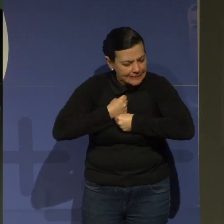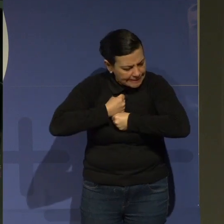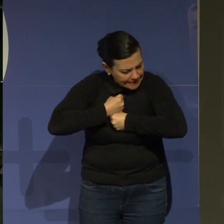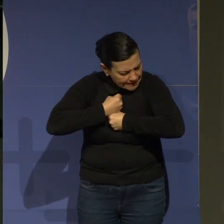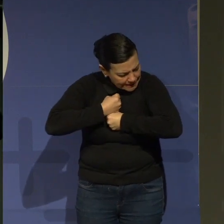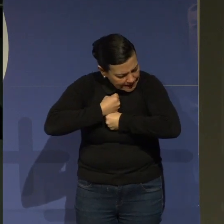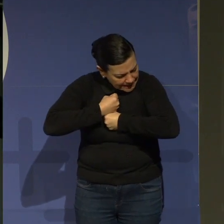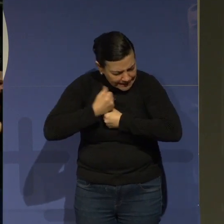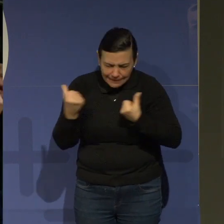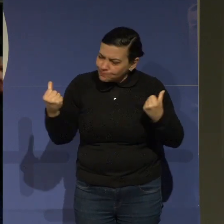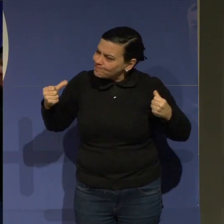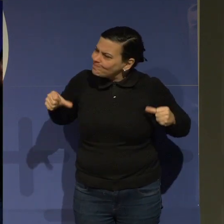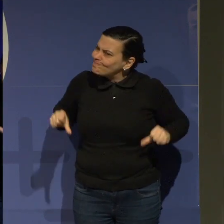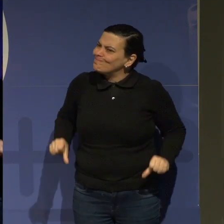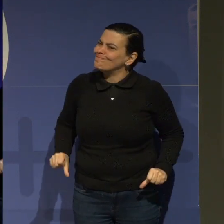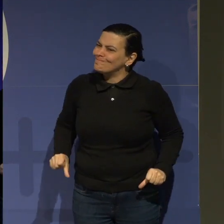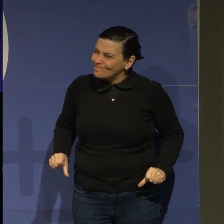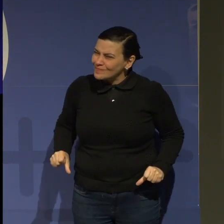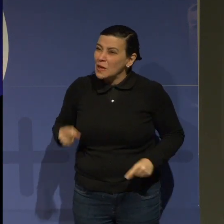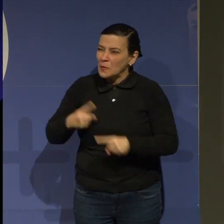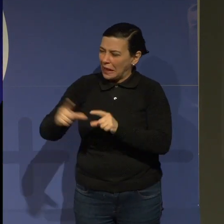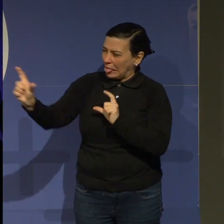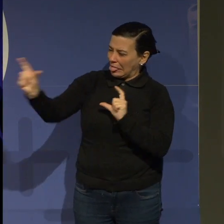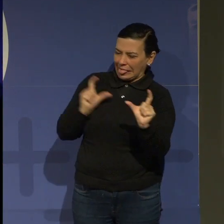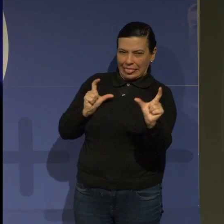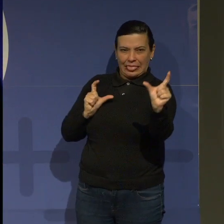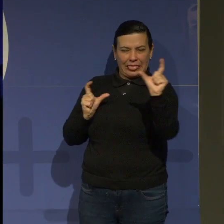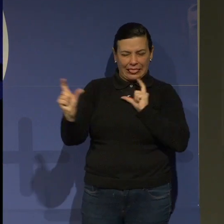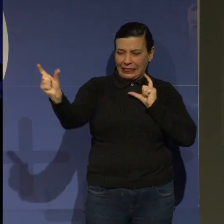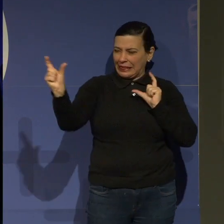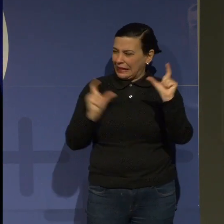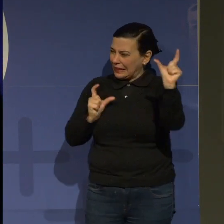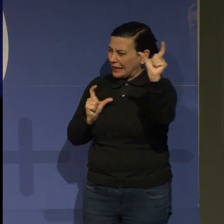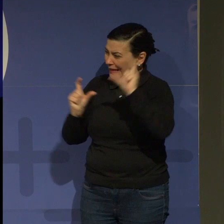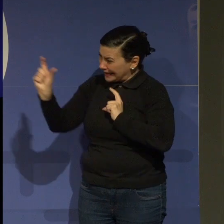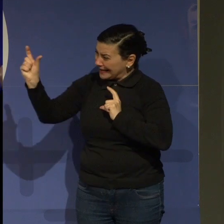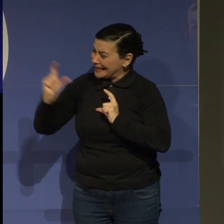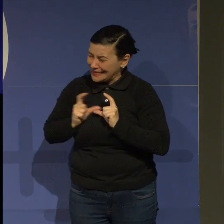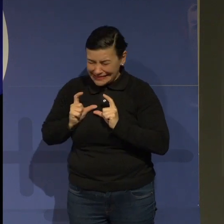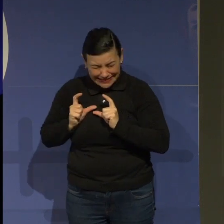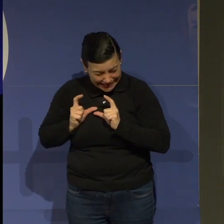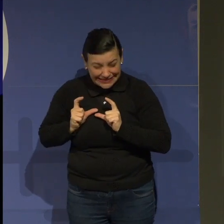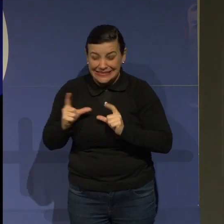vez mais. As brigas que a gente está vivenciando nas